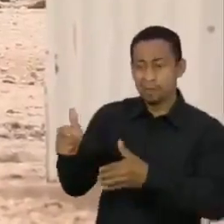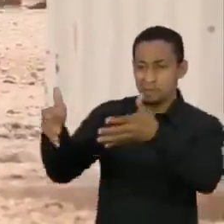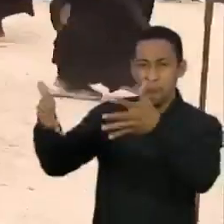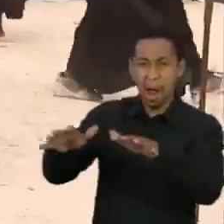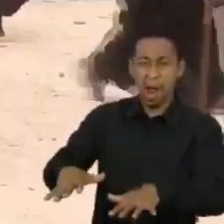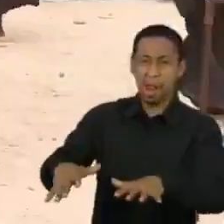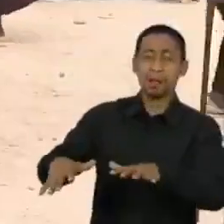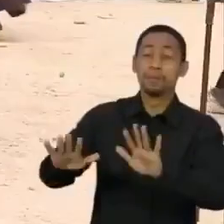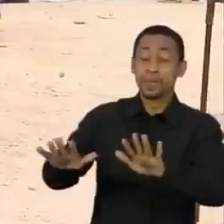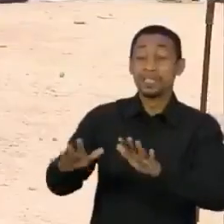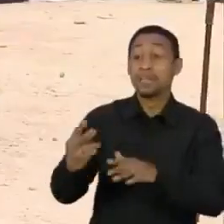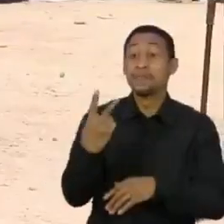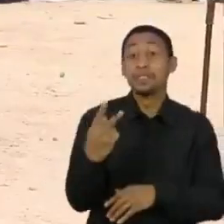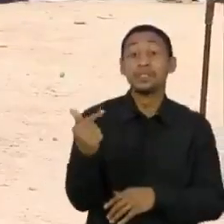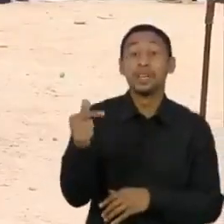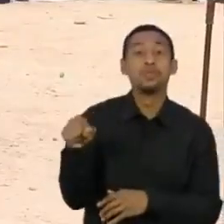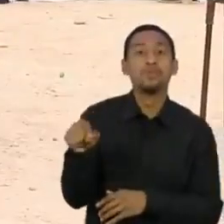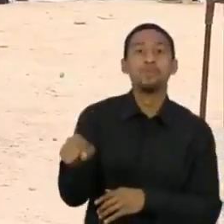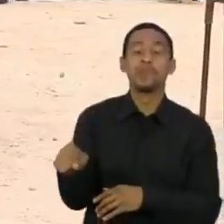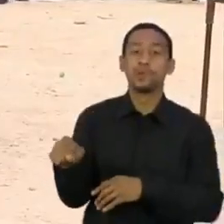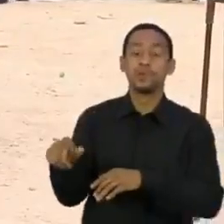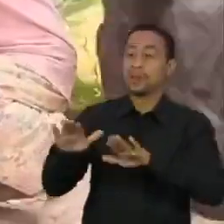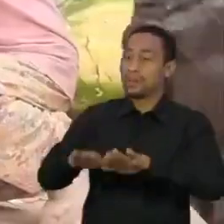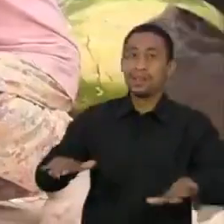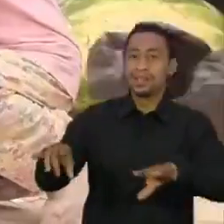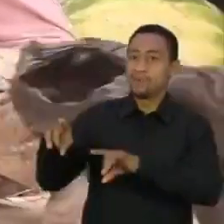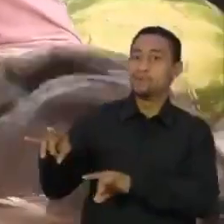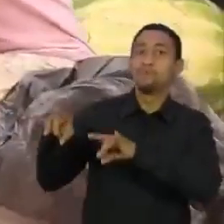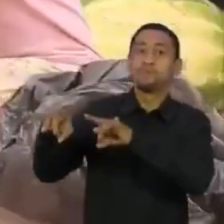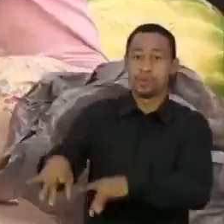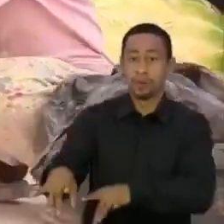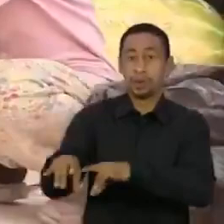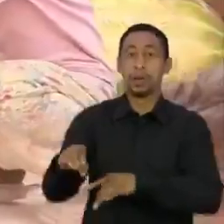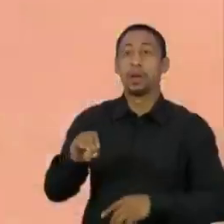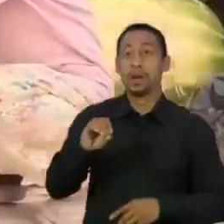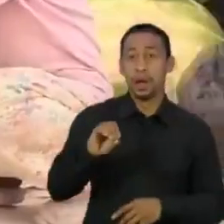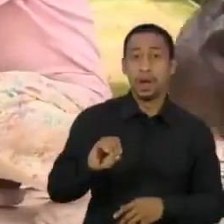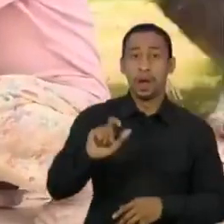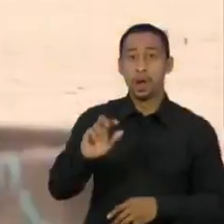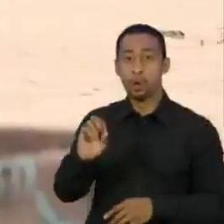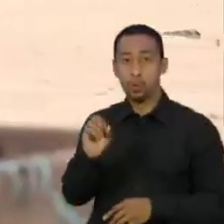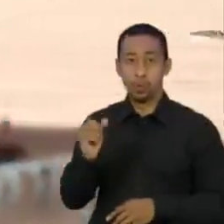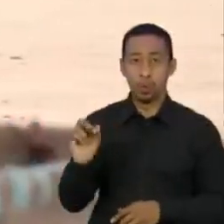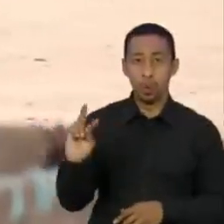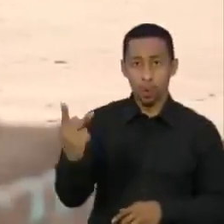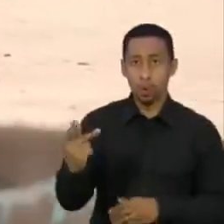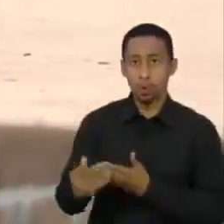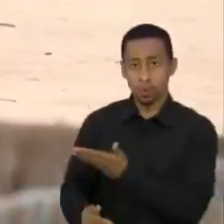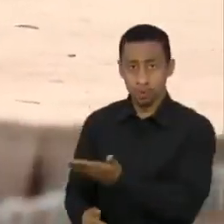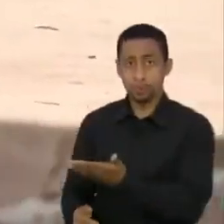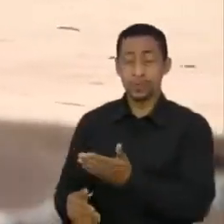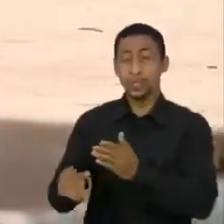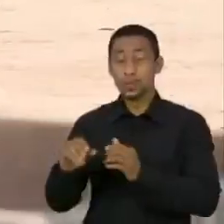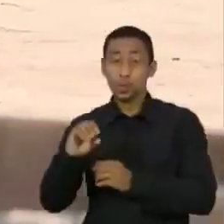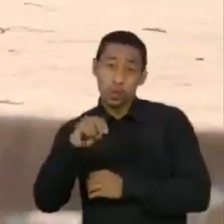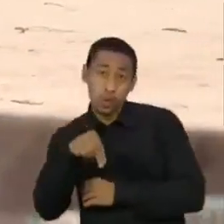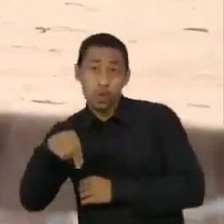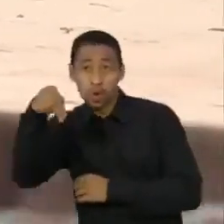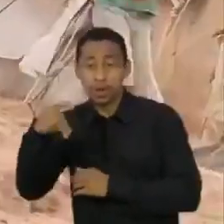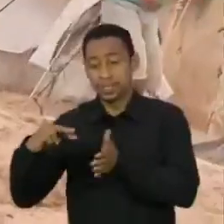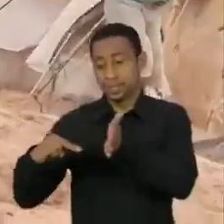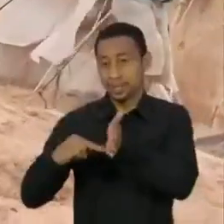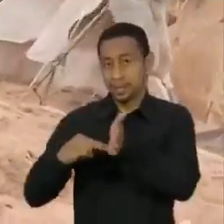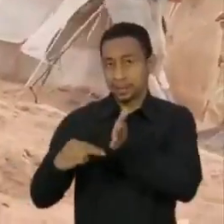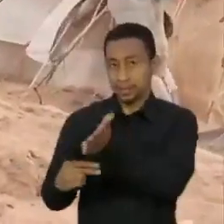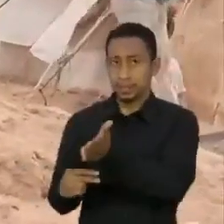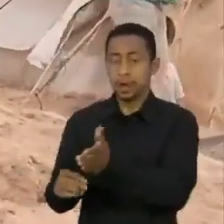mil crianças foram deixadas no campo de Al-Hol, no nordeste da Síria, que abriga familiares de soldados do